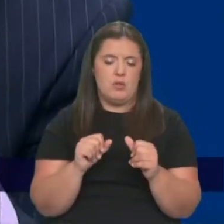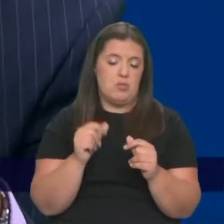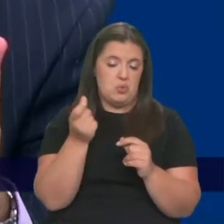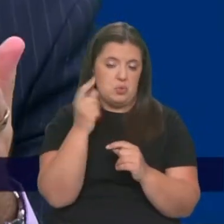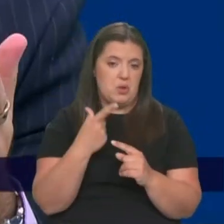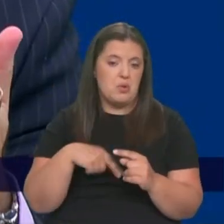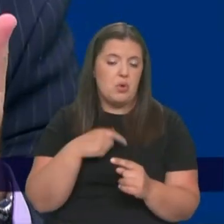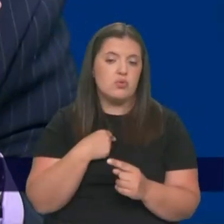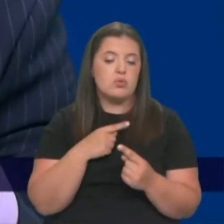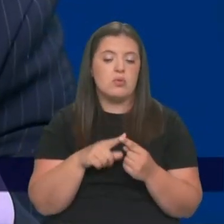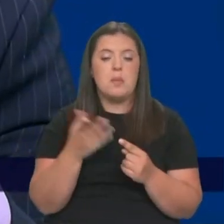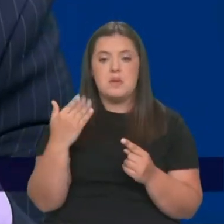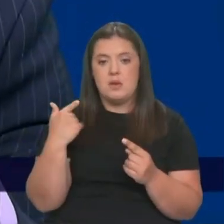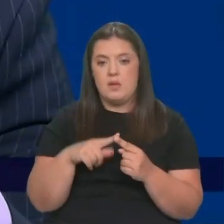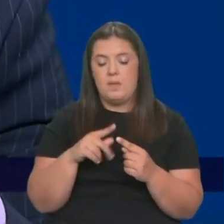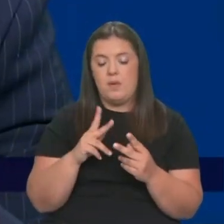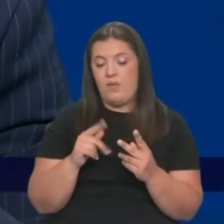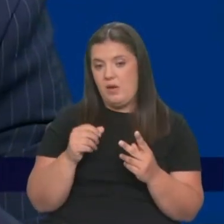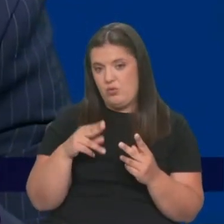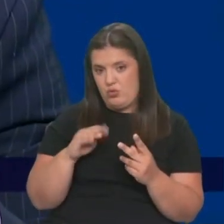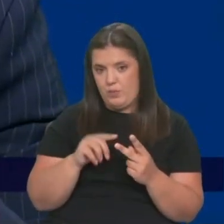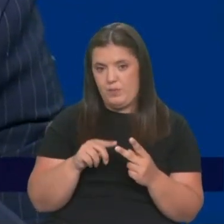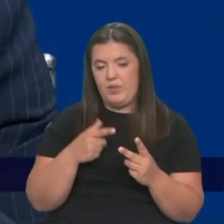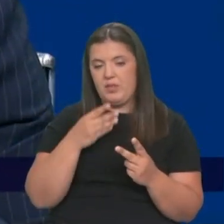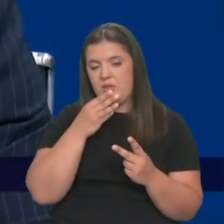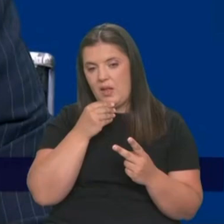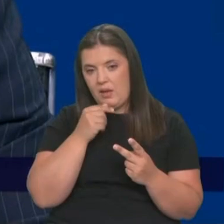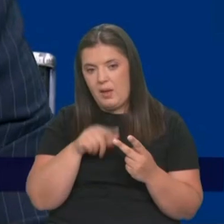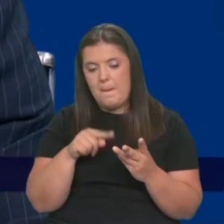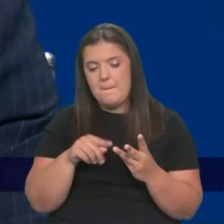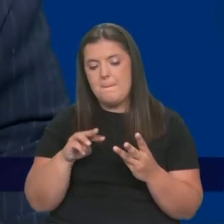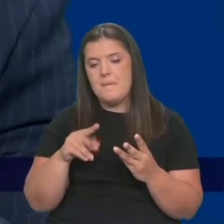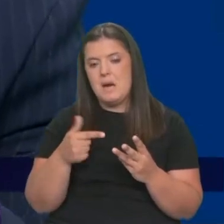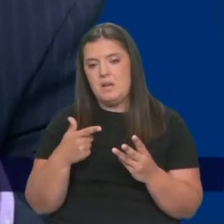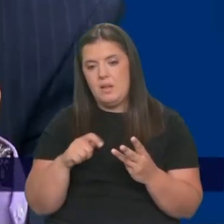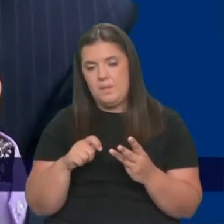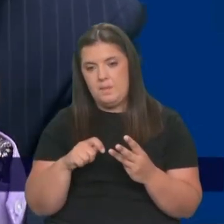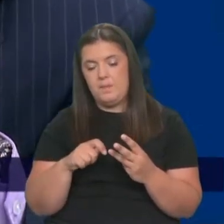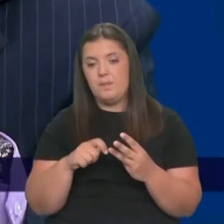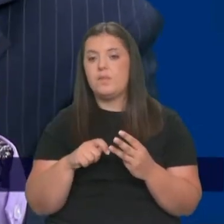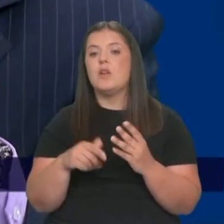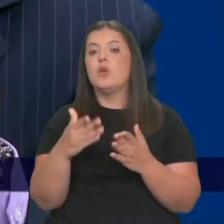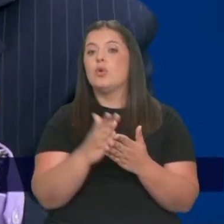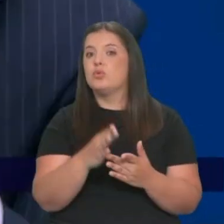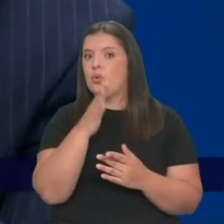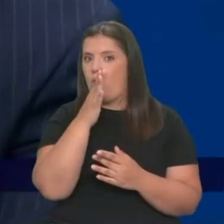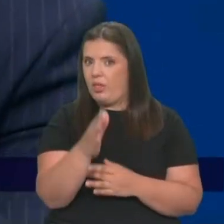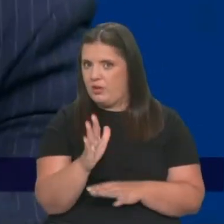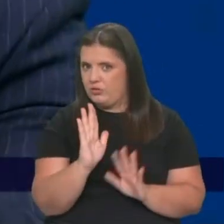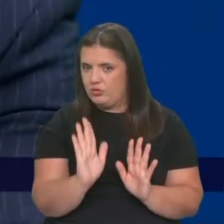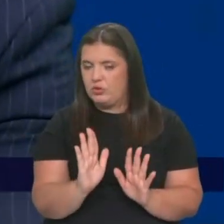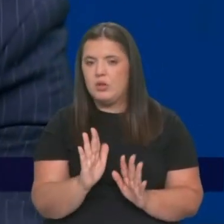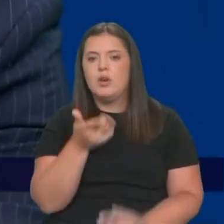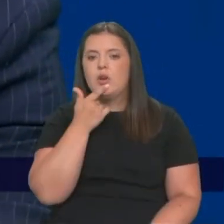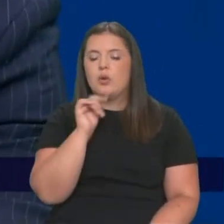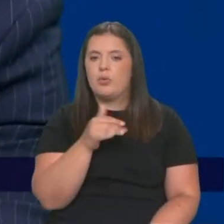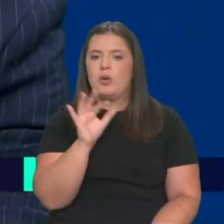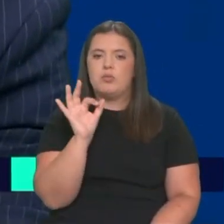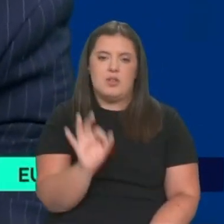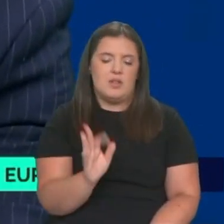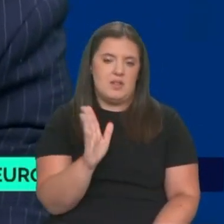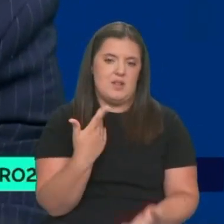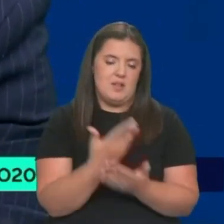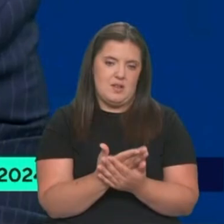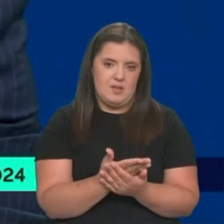presente? Vênus, Terra, Marte. E, portanto, este estudo diz o seguinte: não podemos garantir que o